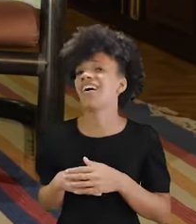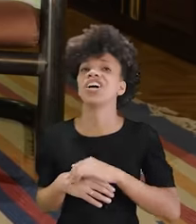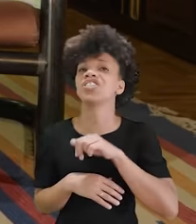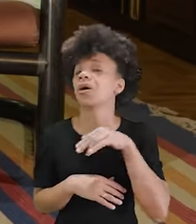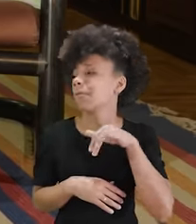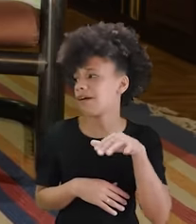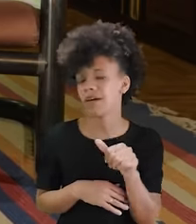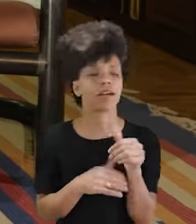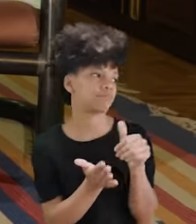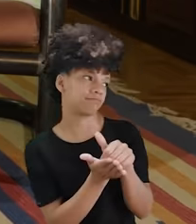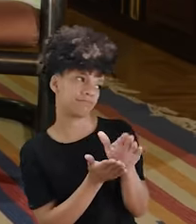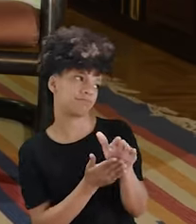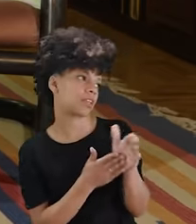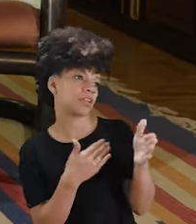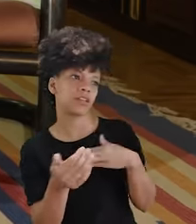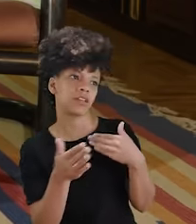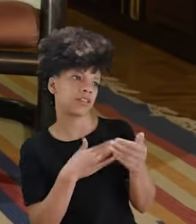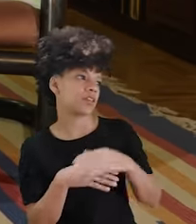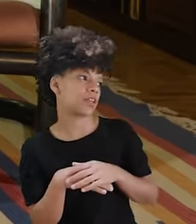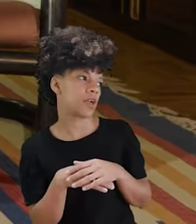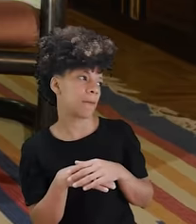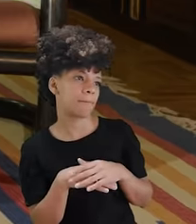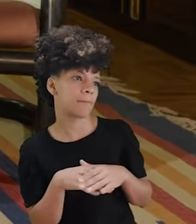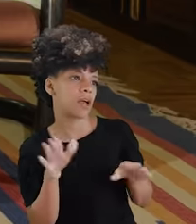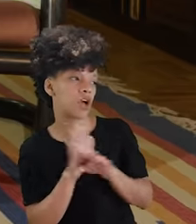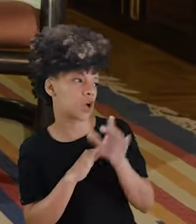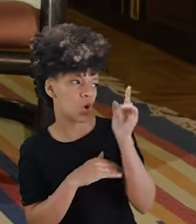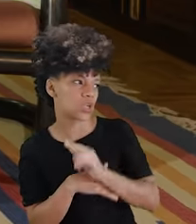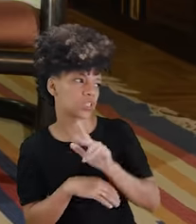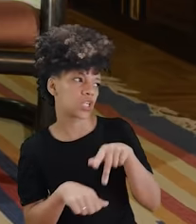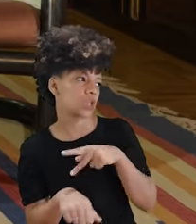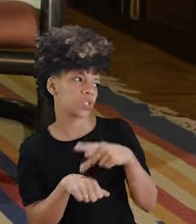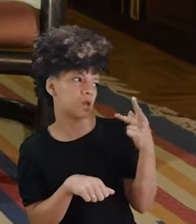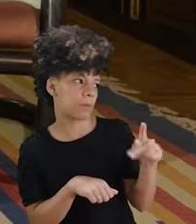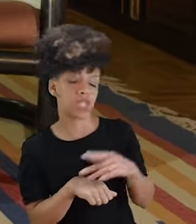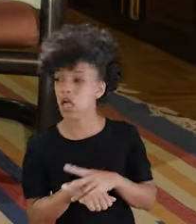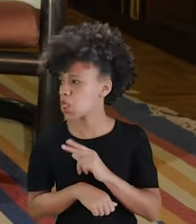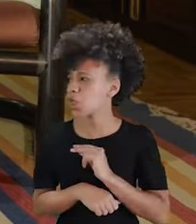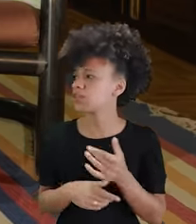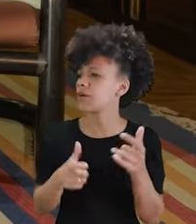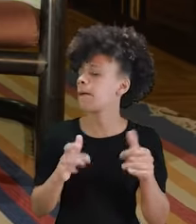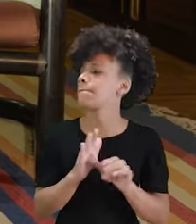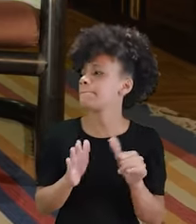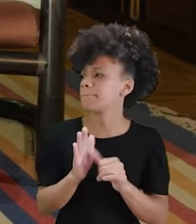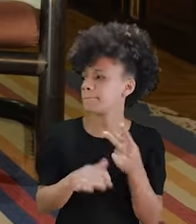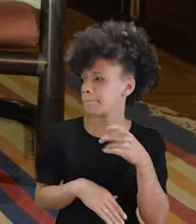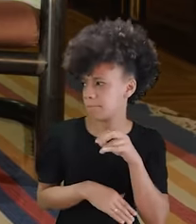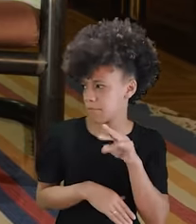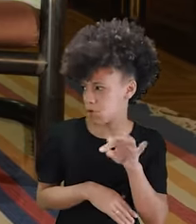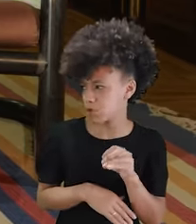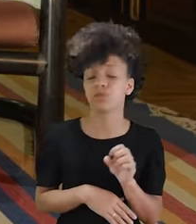não mas postura jamais é tirado do navio e se vira para chegar até Jamaica entender é melhor ele vai para onde